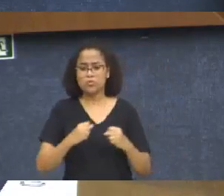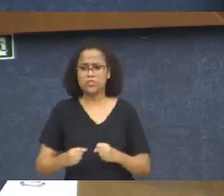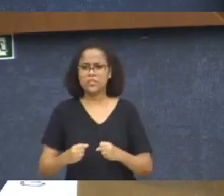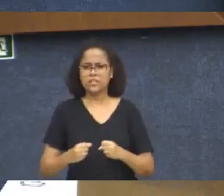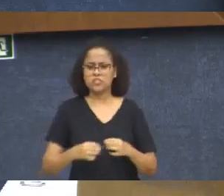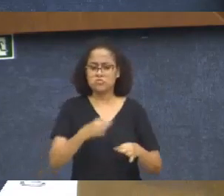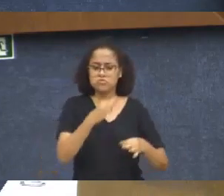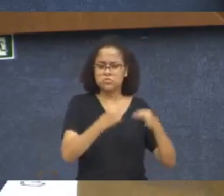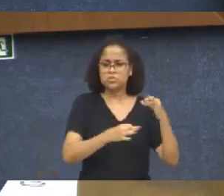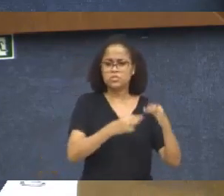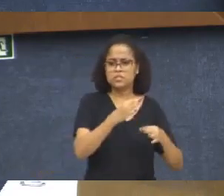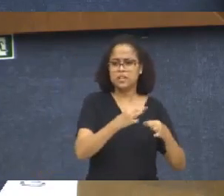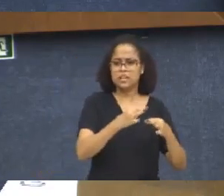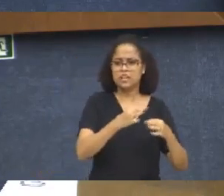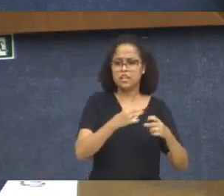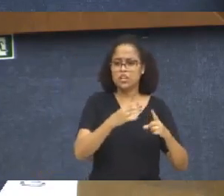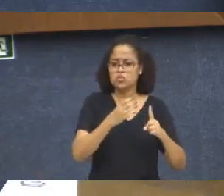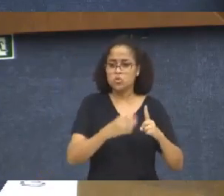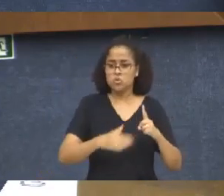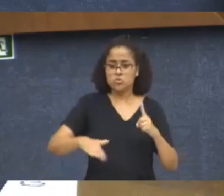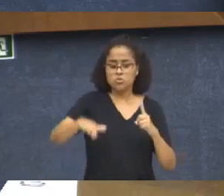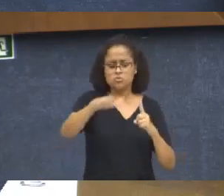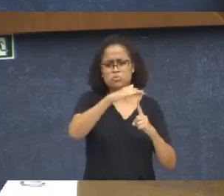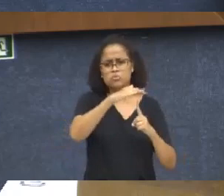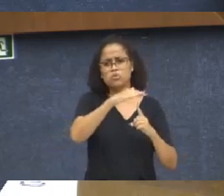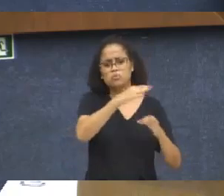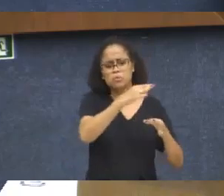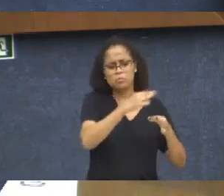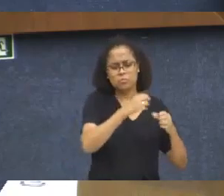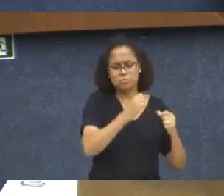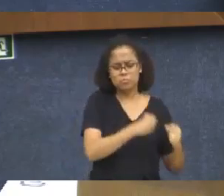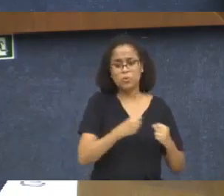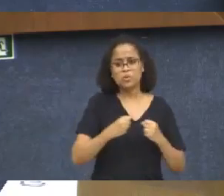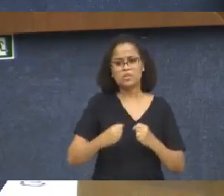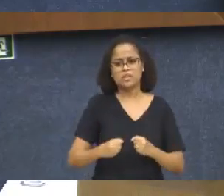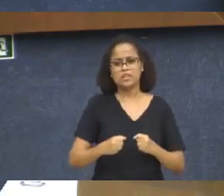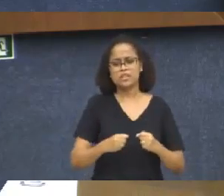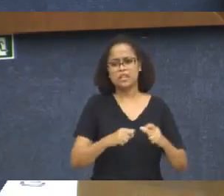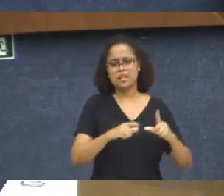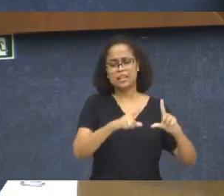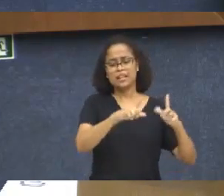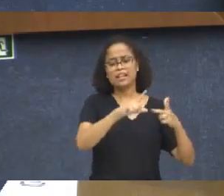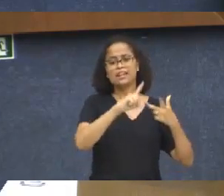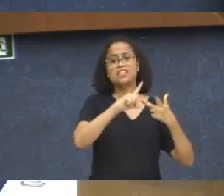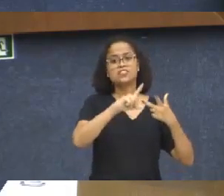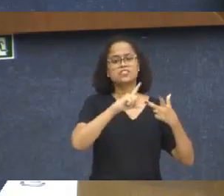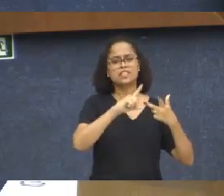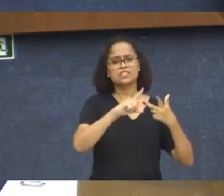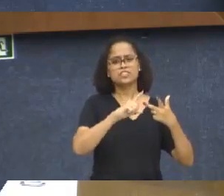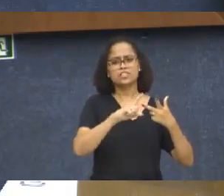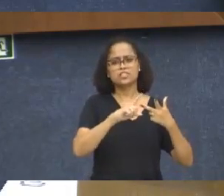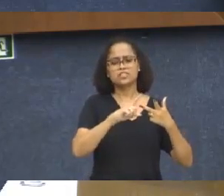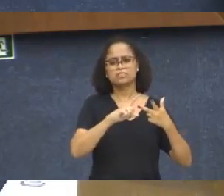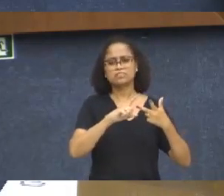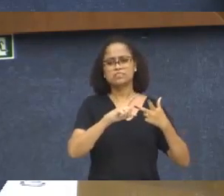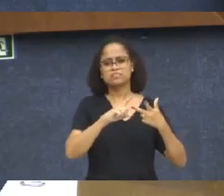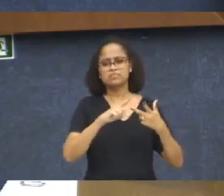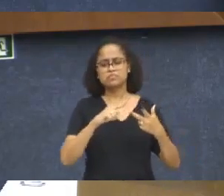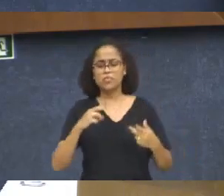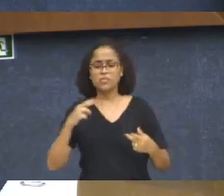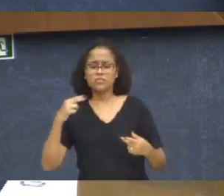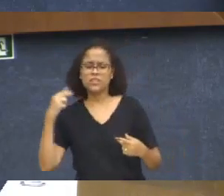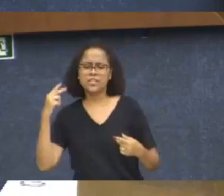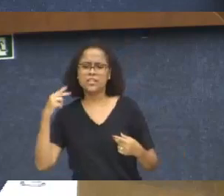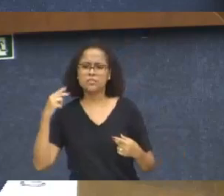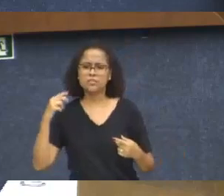Executivo sobre o Poder Legislativo. Aqui nós temos maneiras de frear isso. Vossa Excelência vereador Gabriel, juntamente